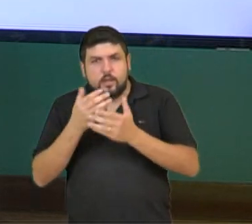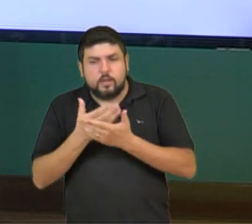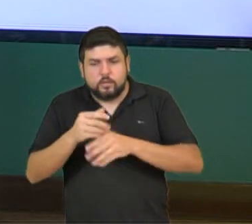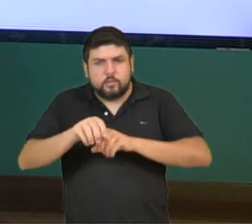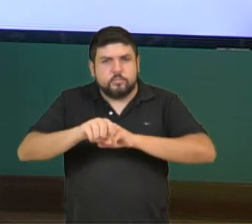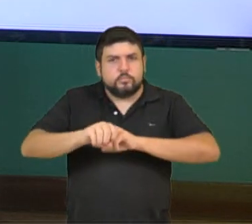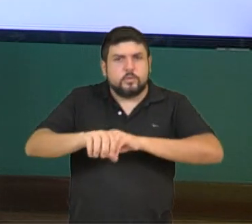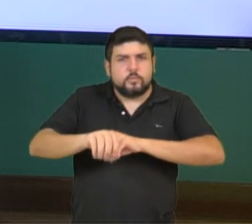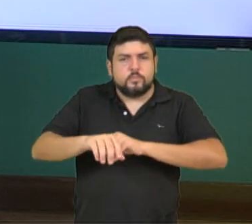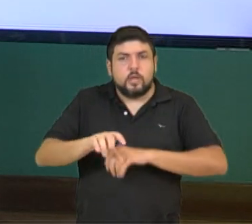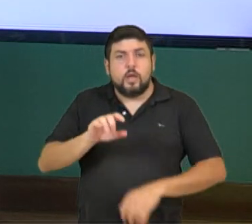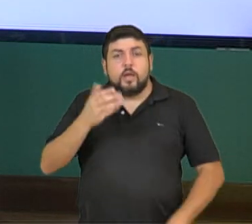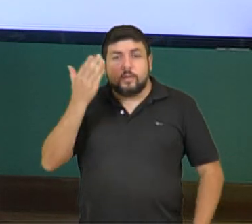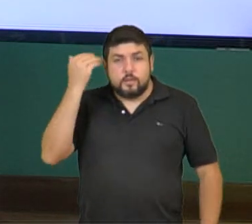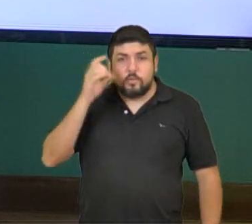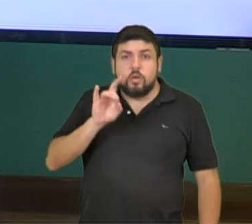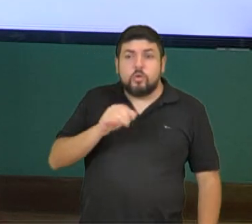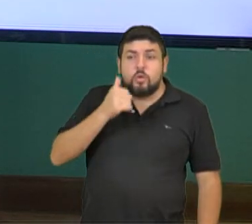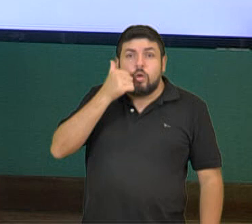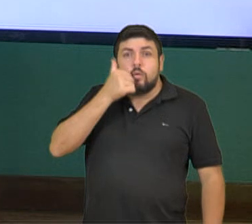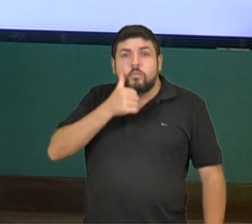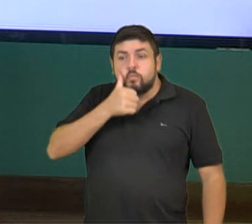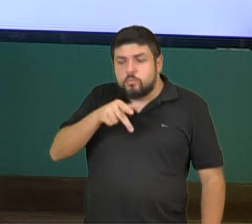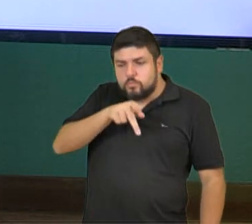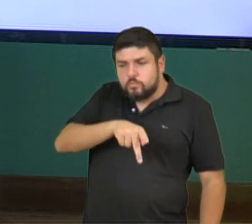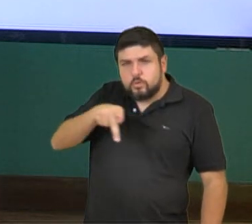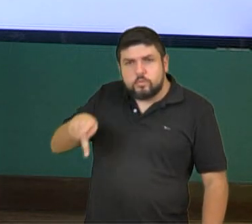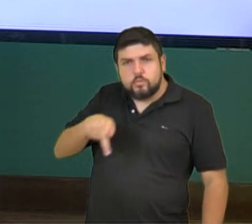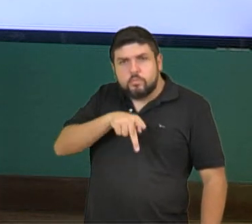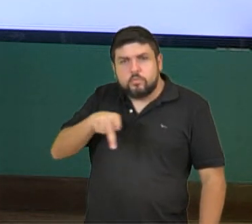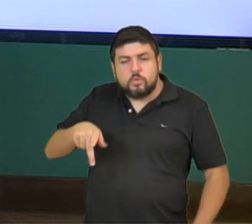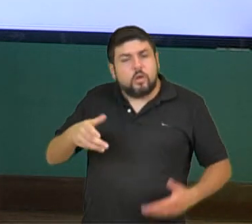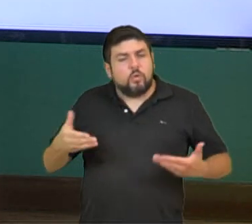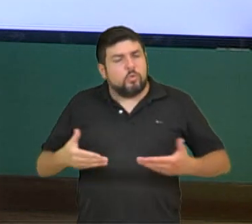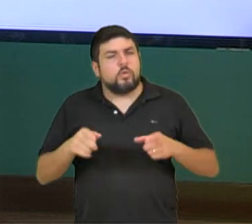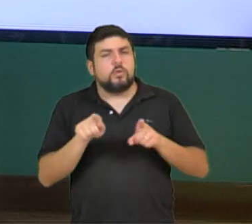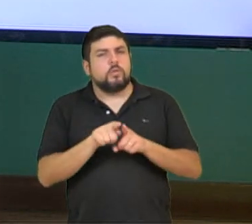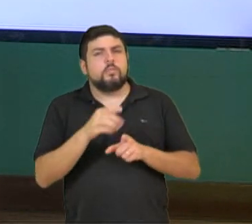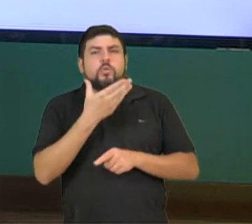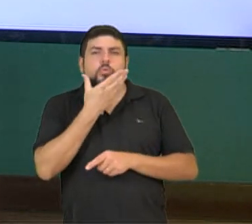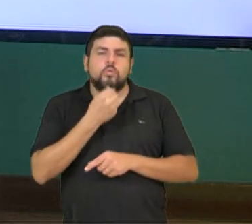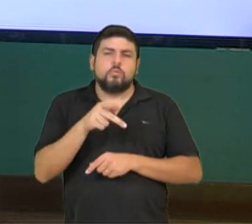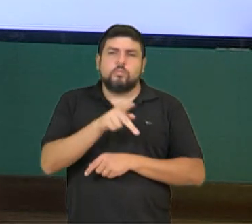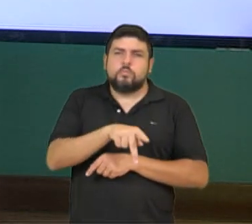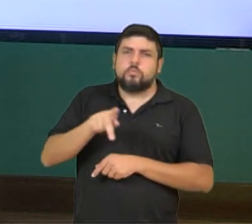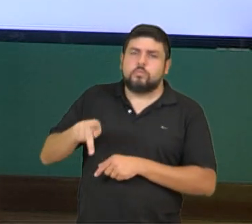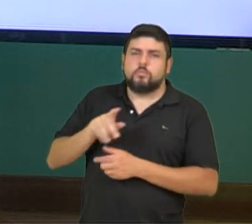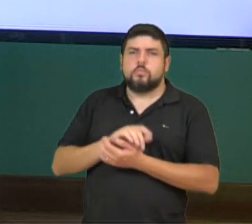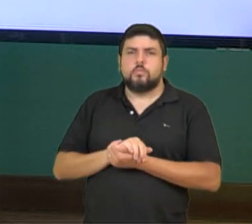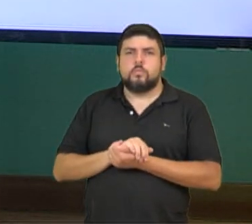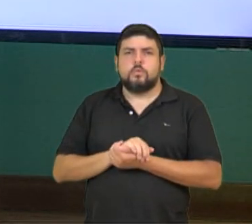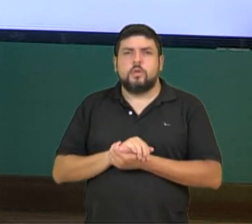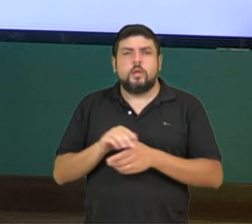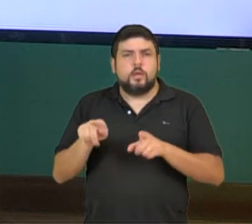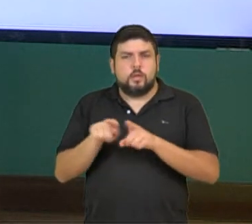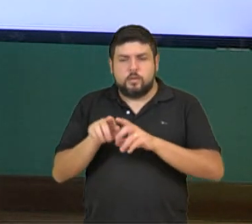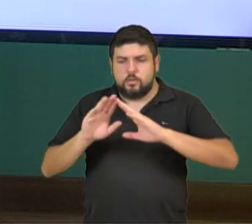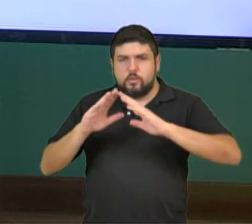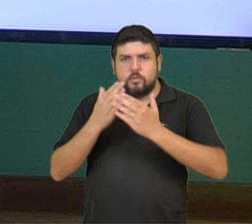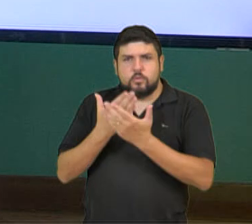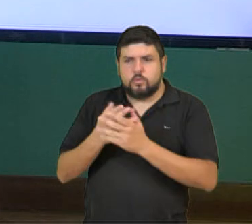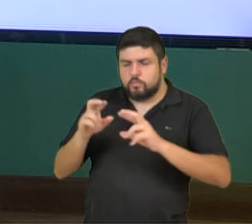somente professoras do sexo feminino que trabalhavam com a educação infantil. Então quando a gente analisa essa questão da escola,